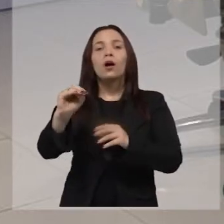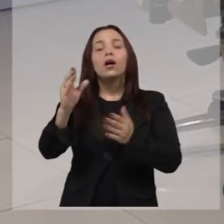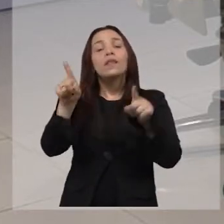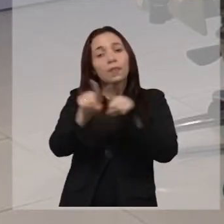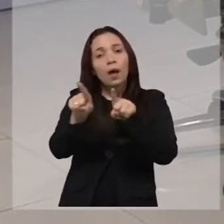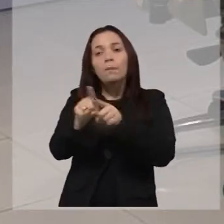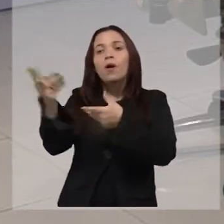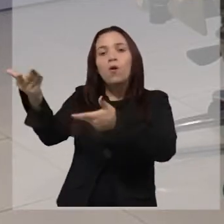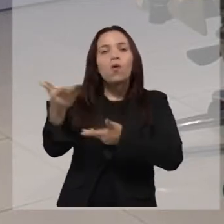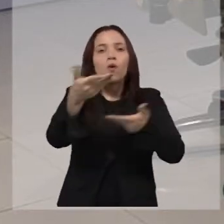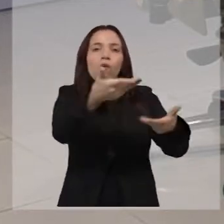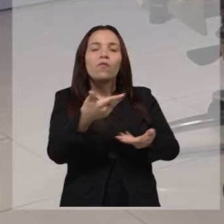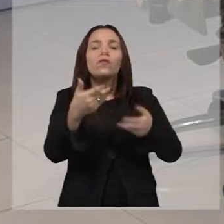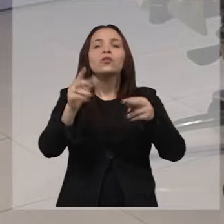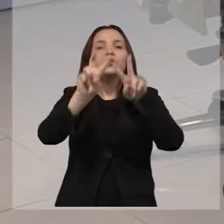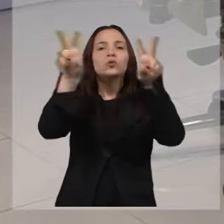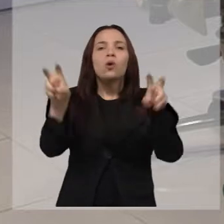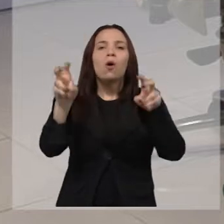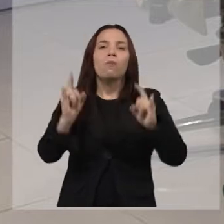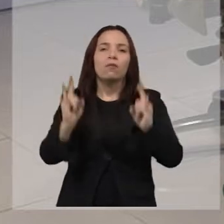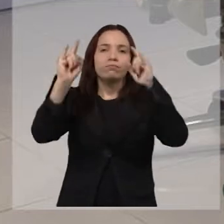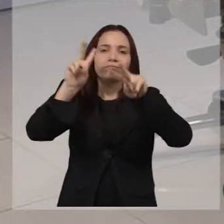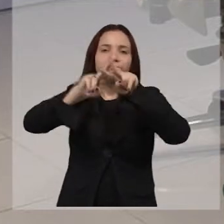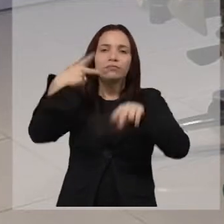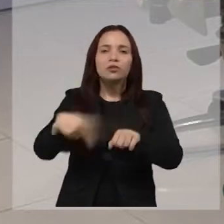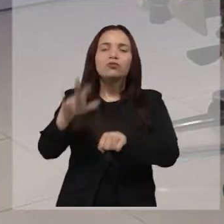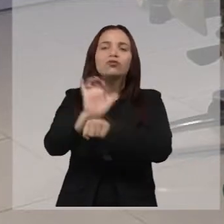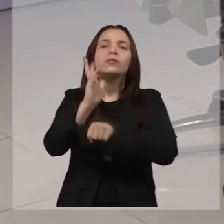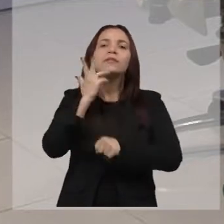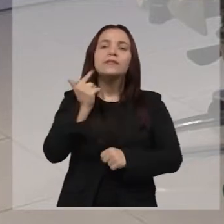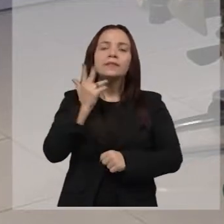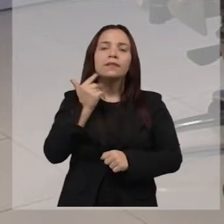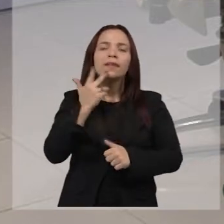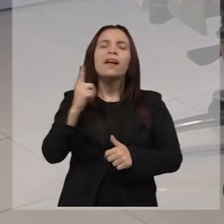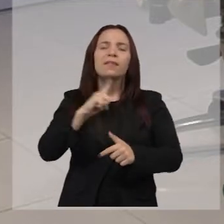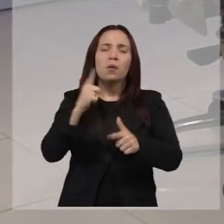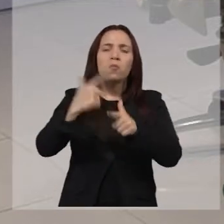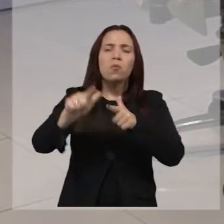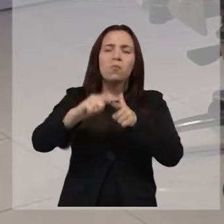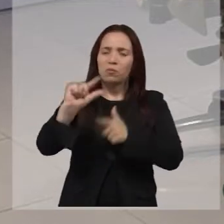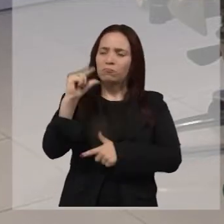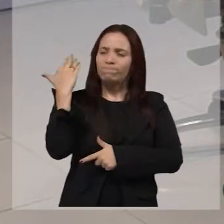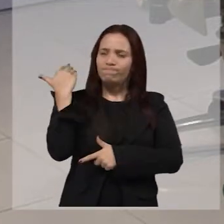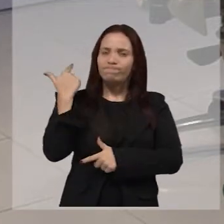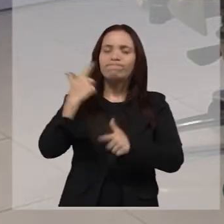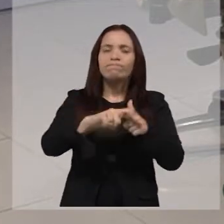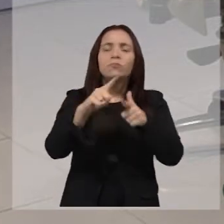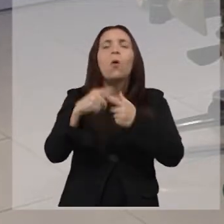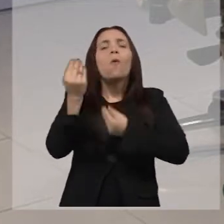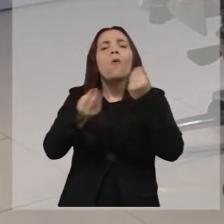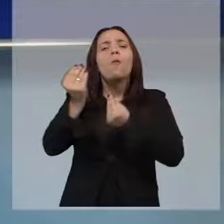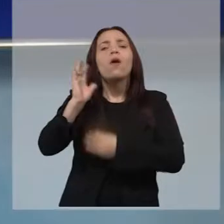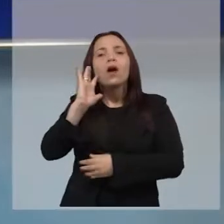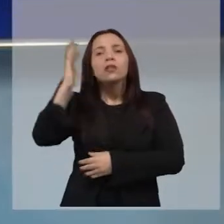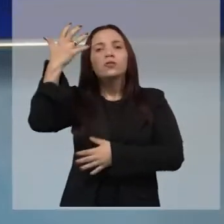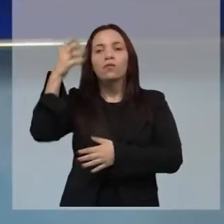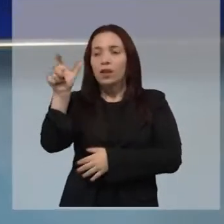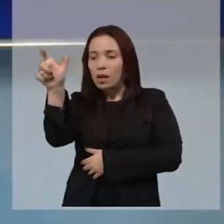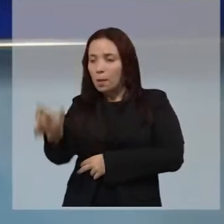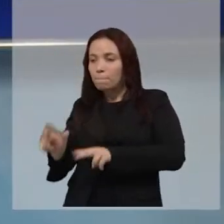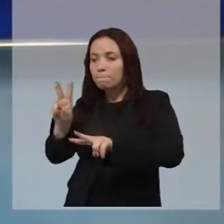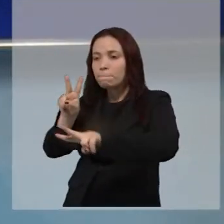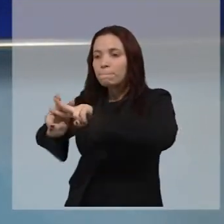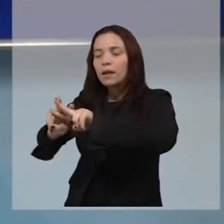Lídia o sistema prisional do estado do Ceará e essa mais recente crise e como fazer para tratar esse preso